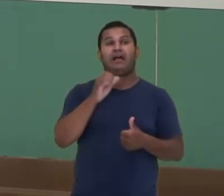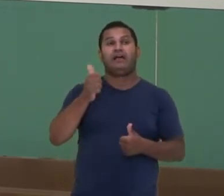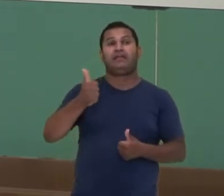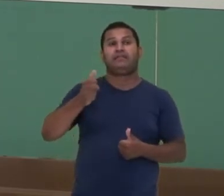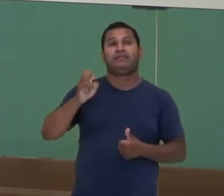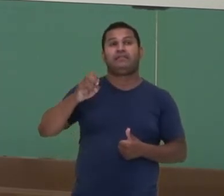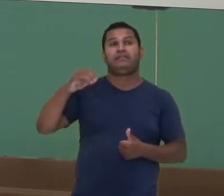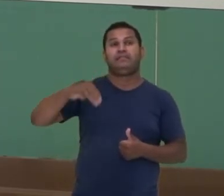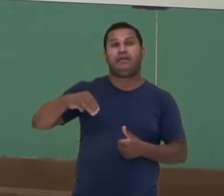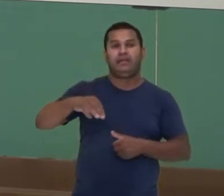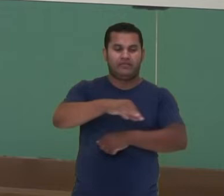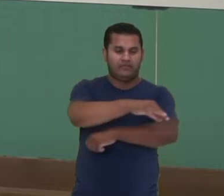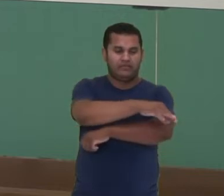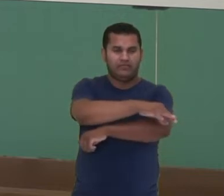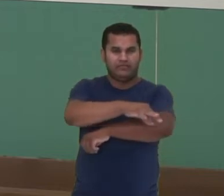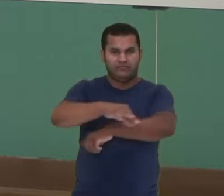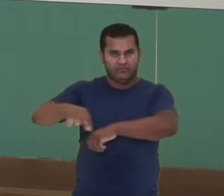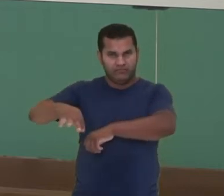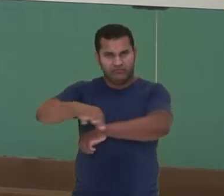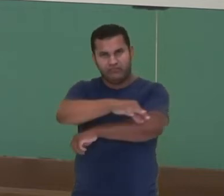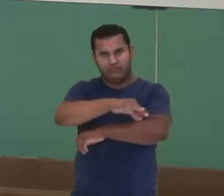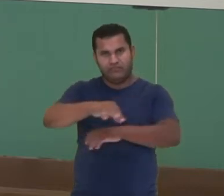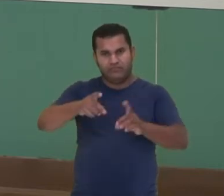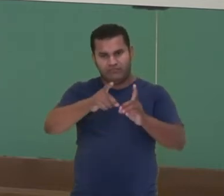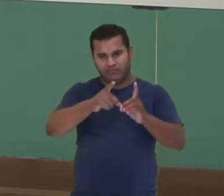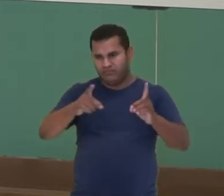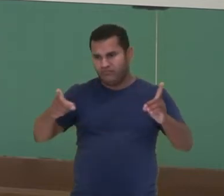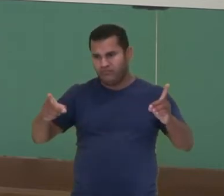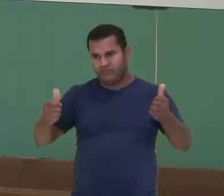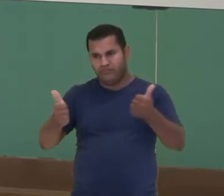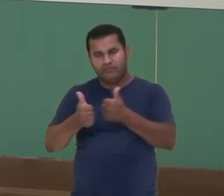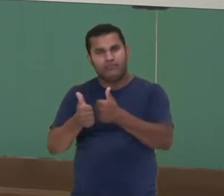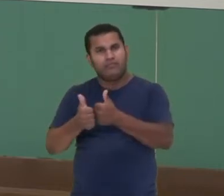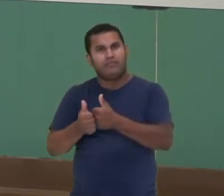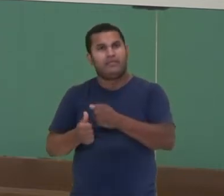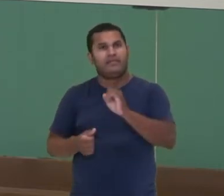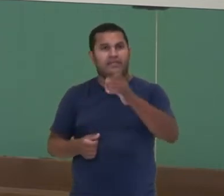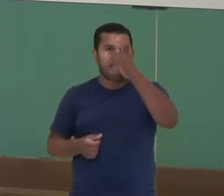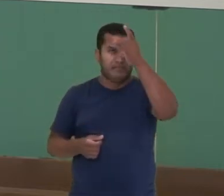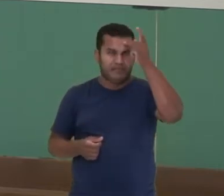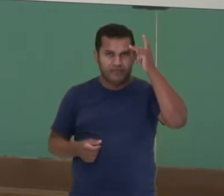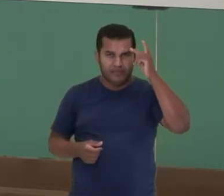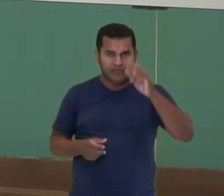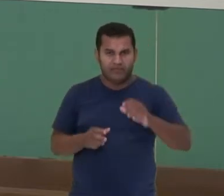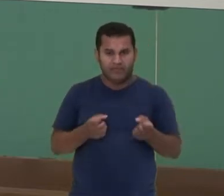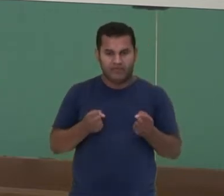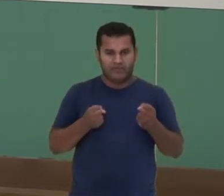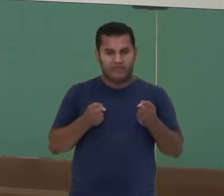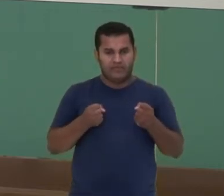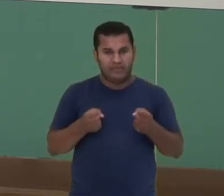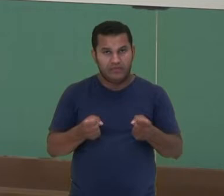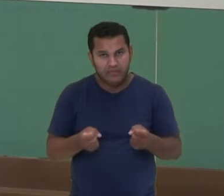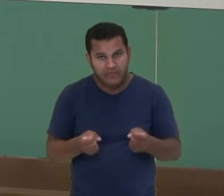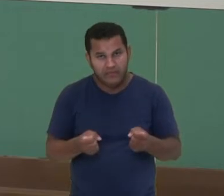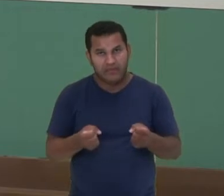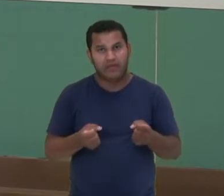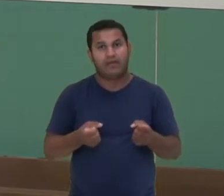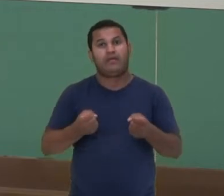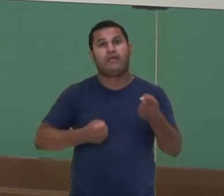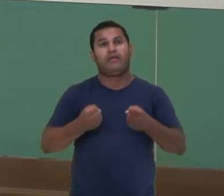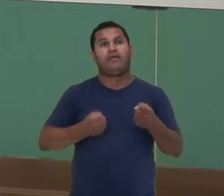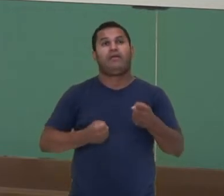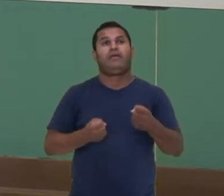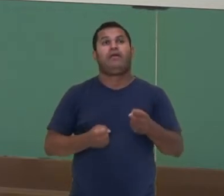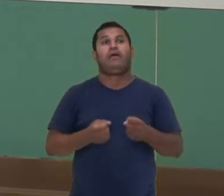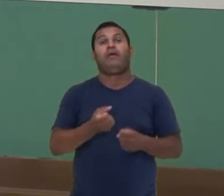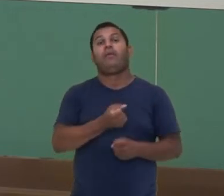segurança. Então, eu quero que vocês, a partir dos dados fornecidos, calculem a desaceleração promovida